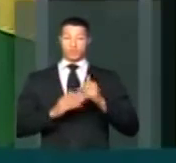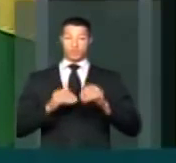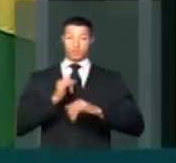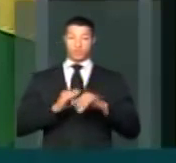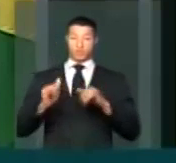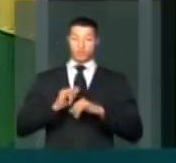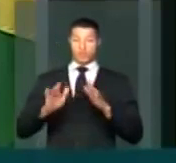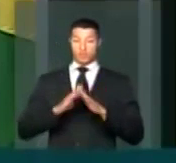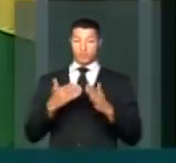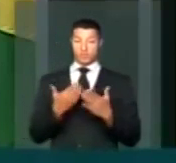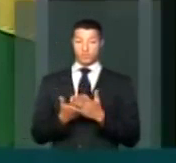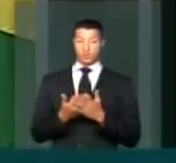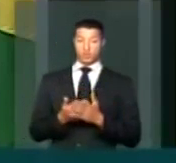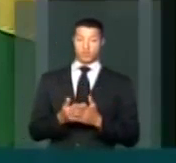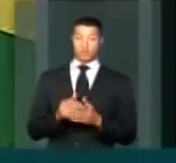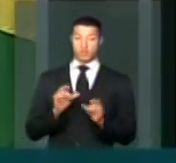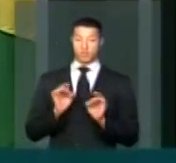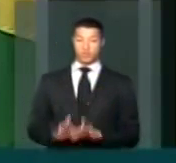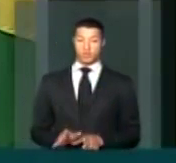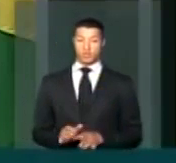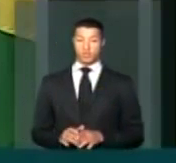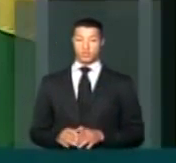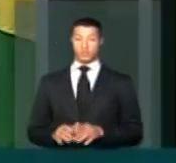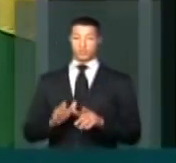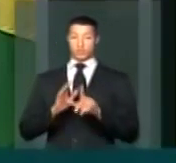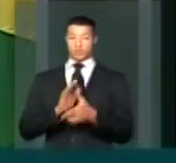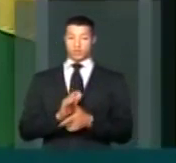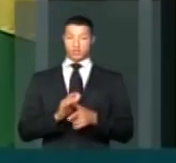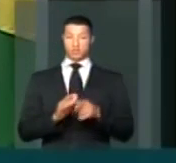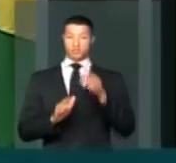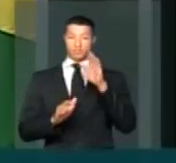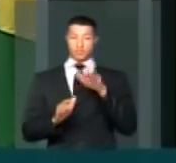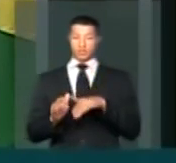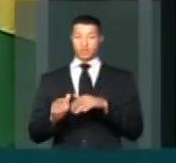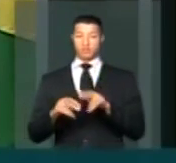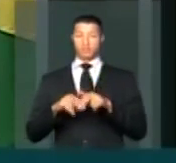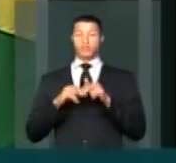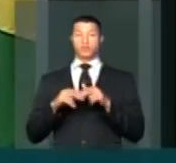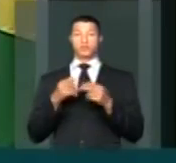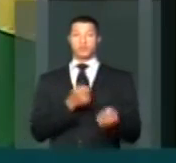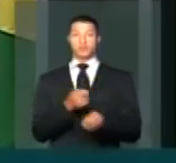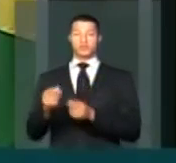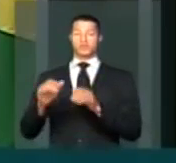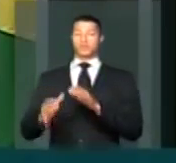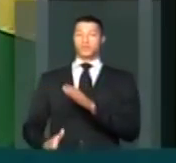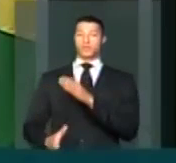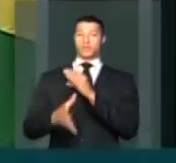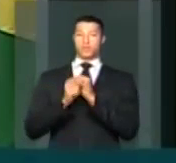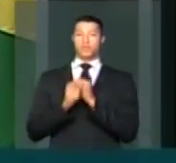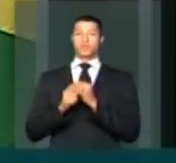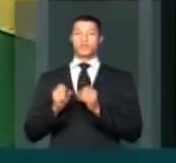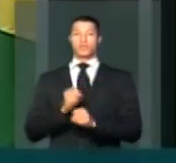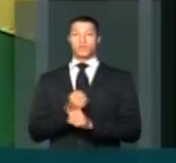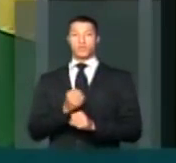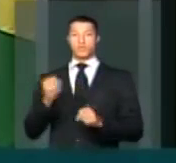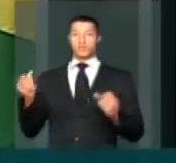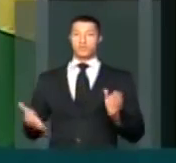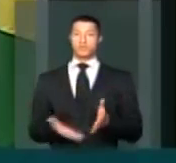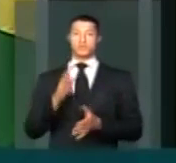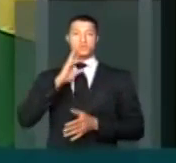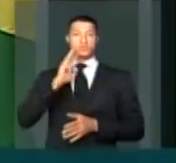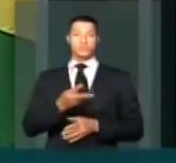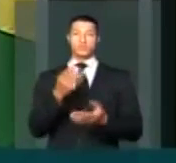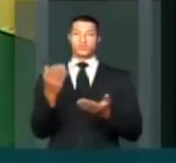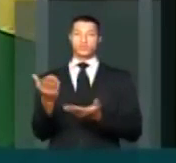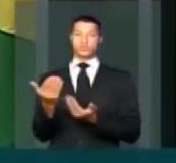formação escolar, não deixa de ser um atalho tardio pelo qual se tenta resgatar uma pequena parte dos milhões